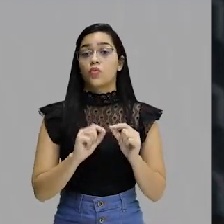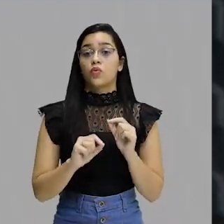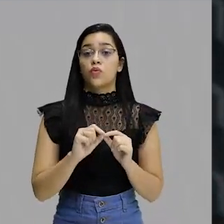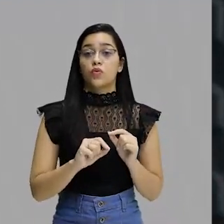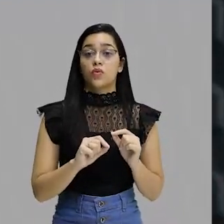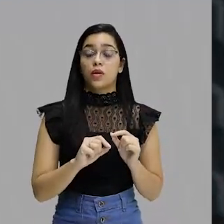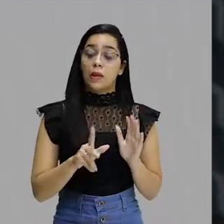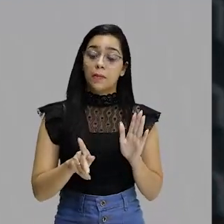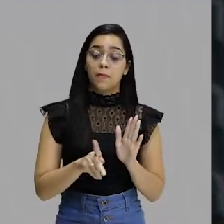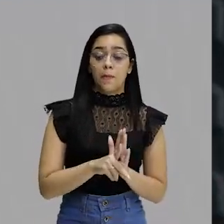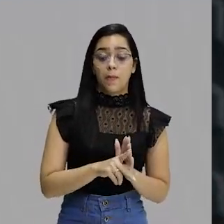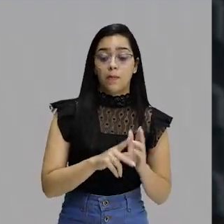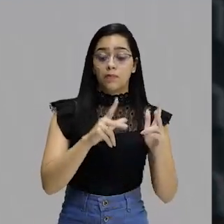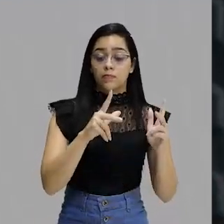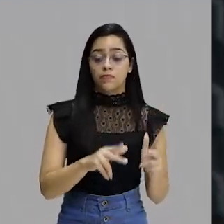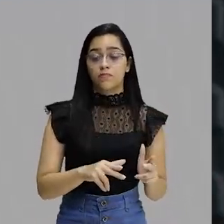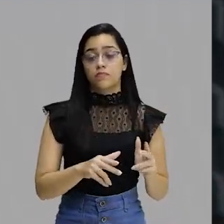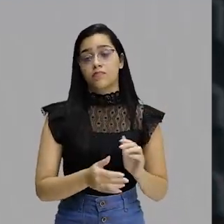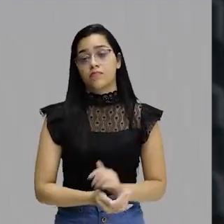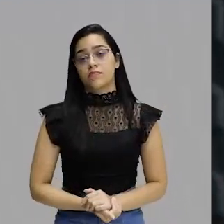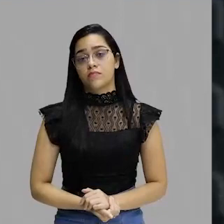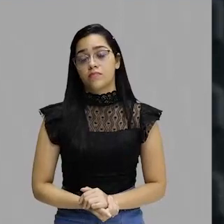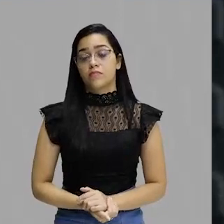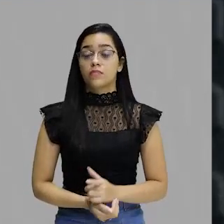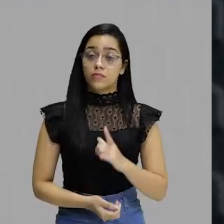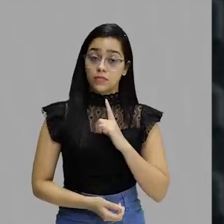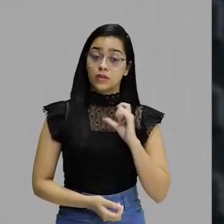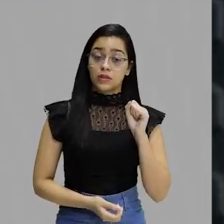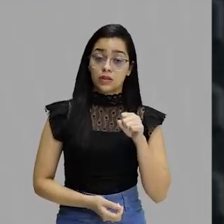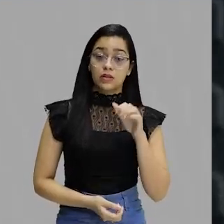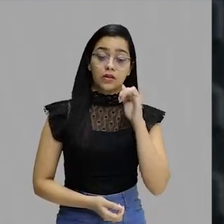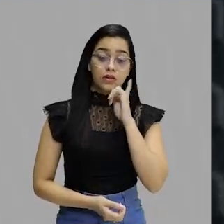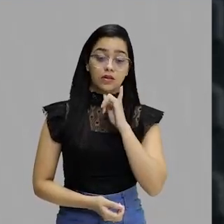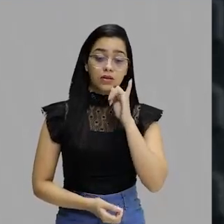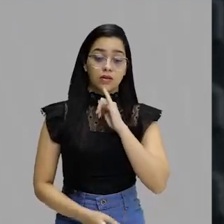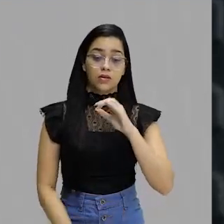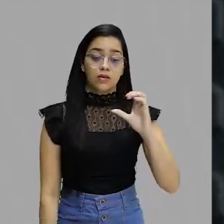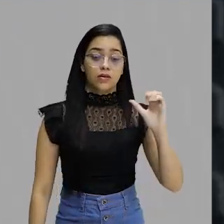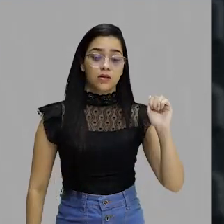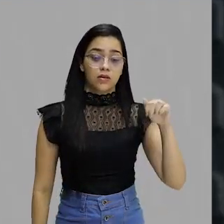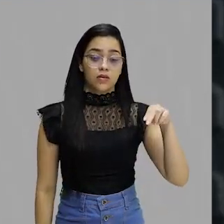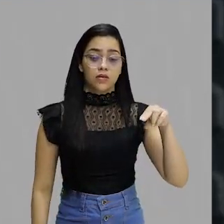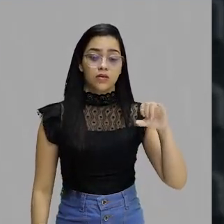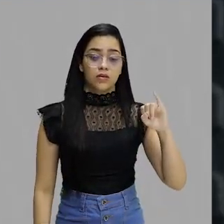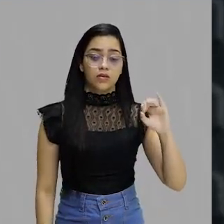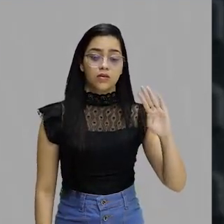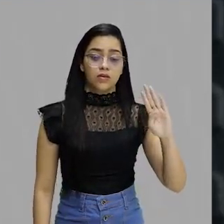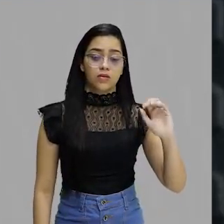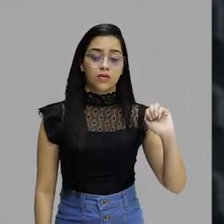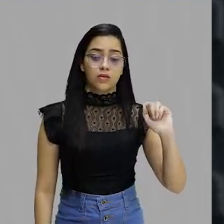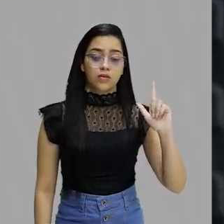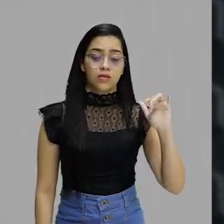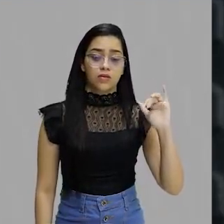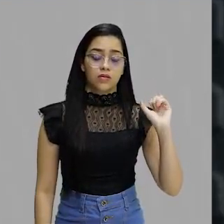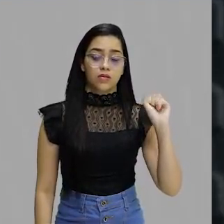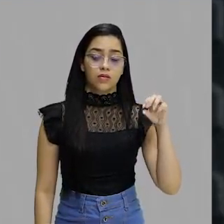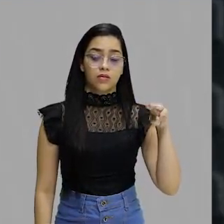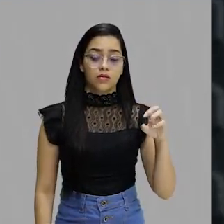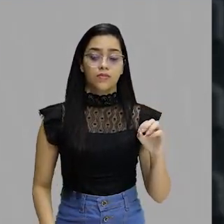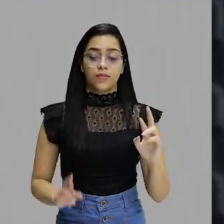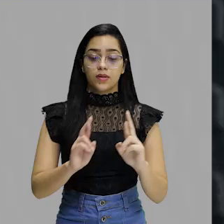que pertencem à mesma espécie. Então, isso é realmente um exemplo de canibalismo. Canibalismo é uma